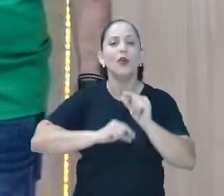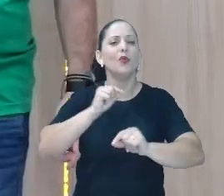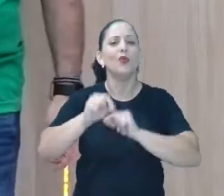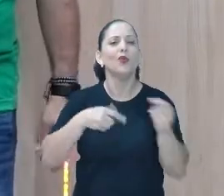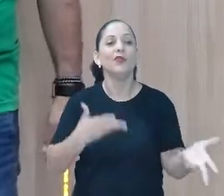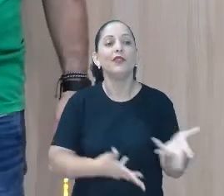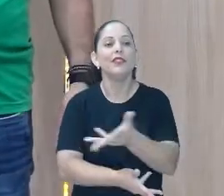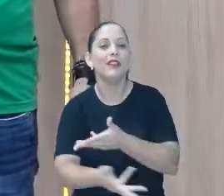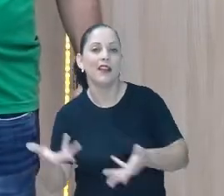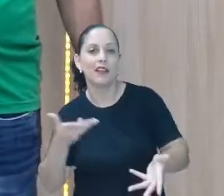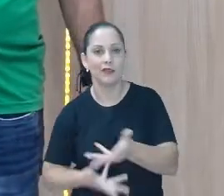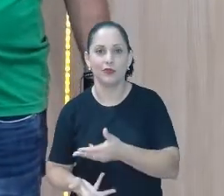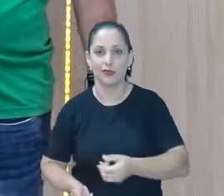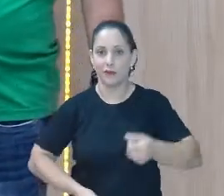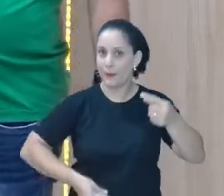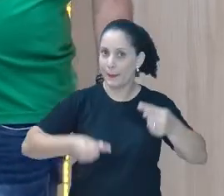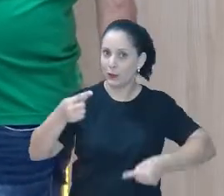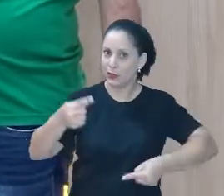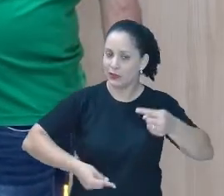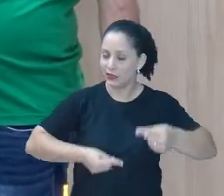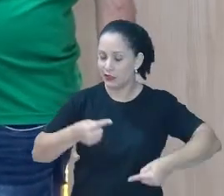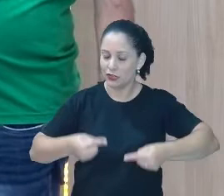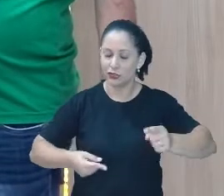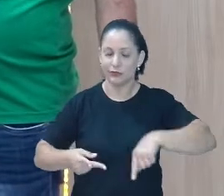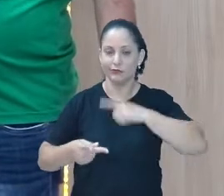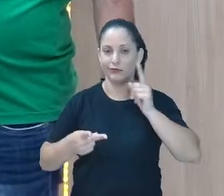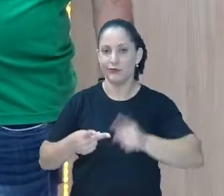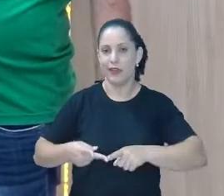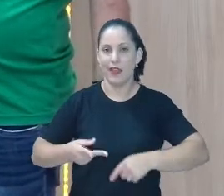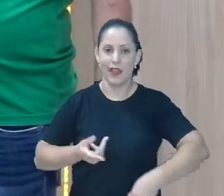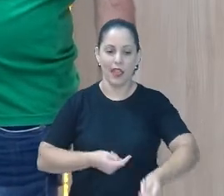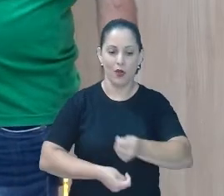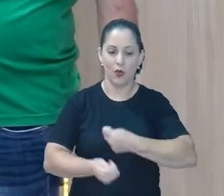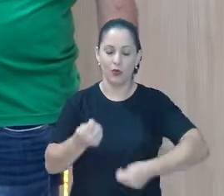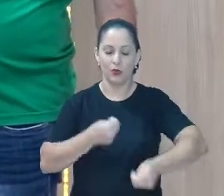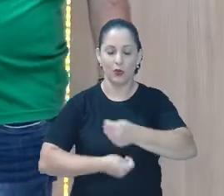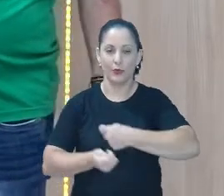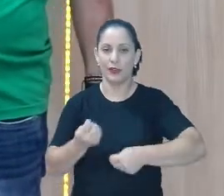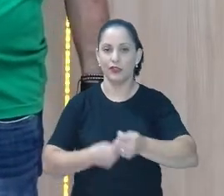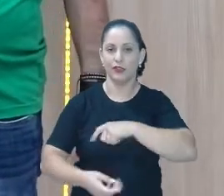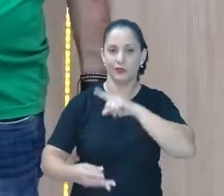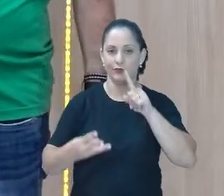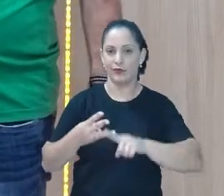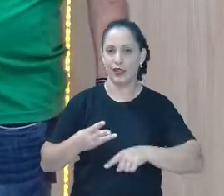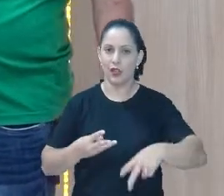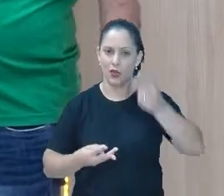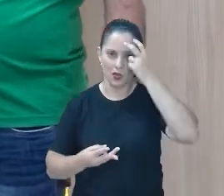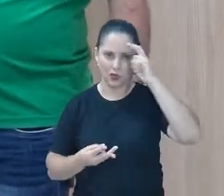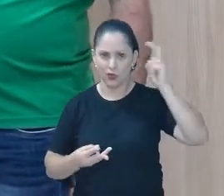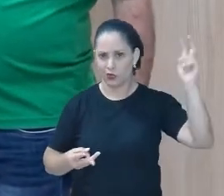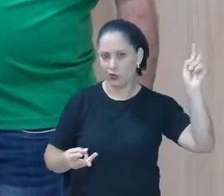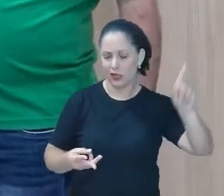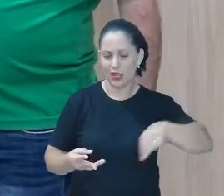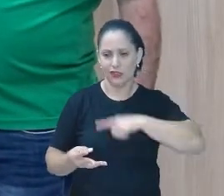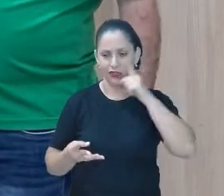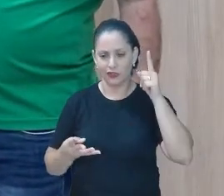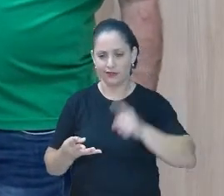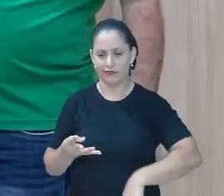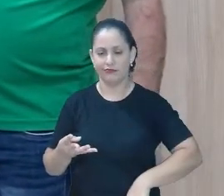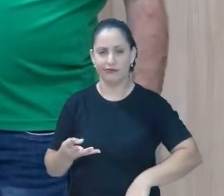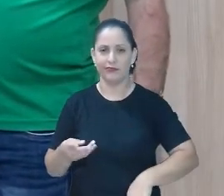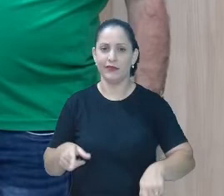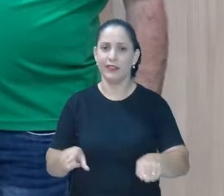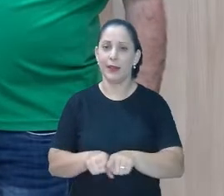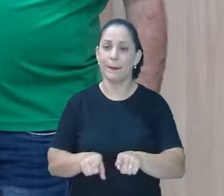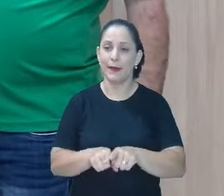ser relações políticas, relações econômicas, relações culturais e